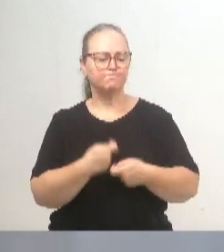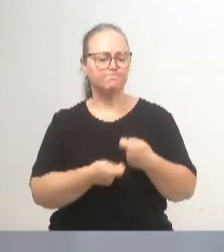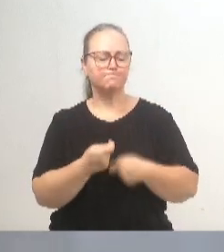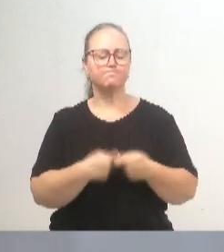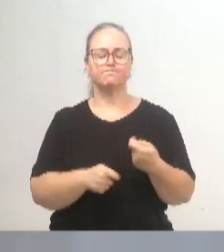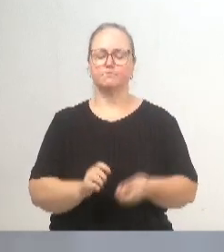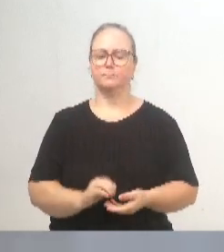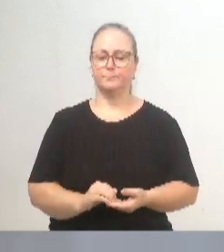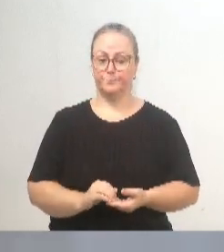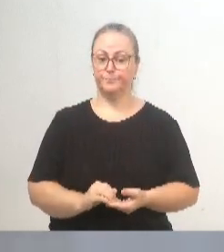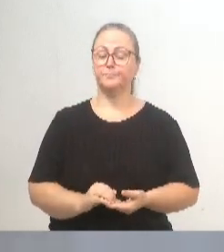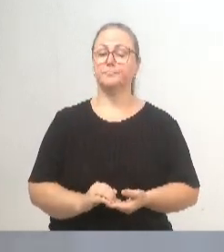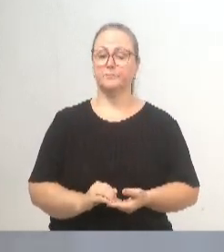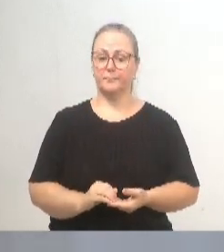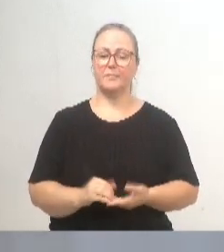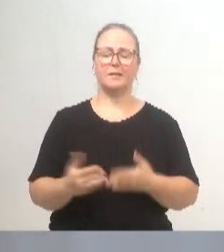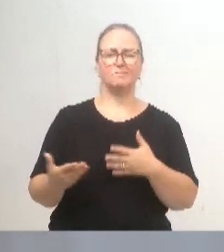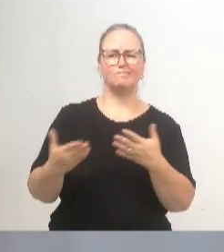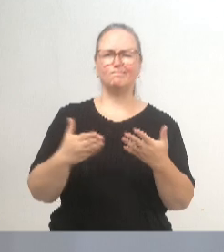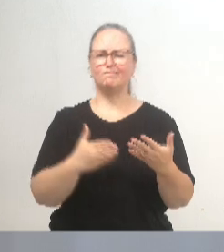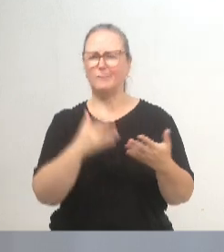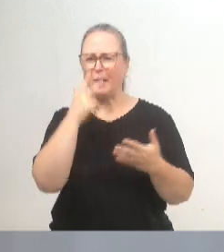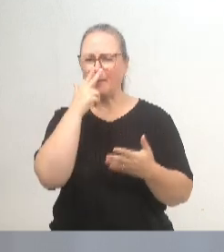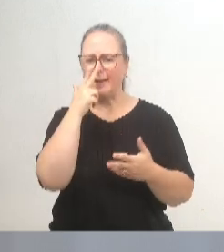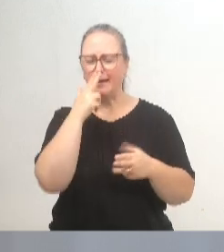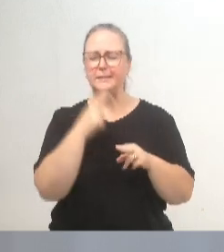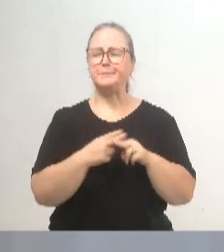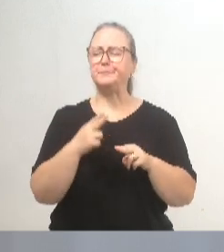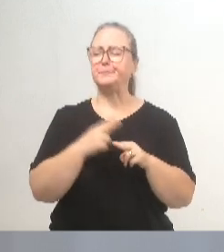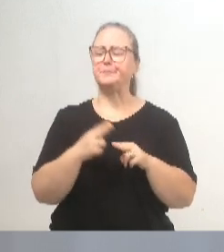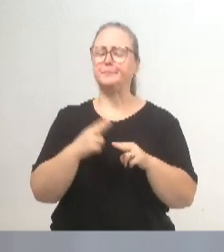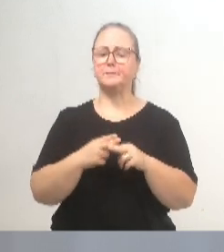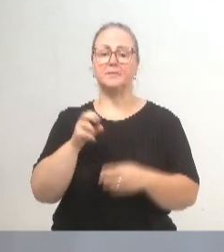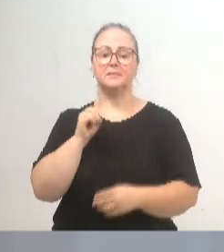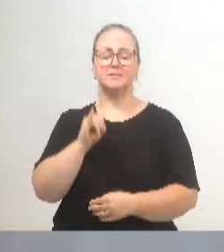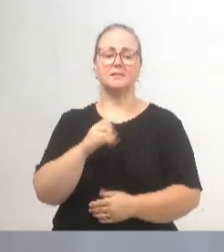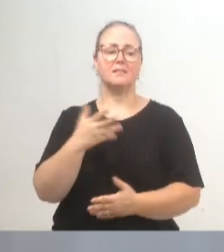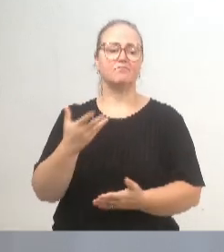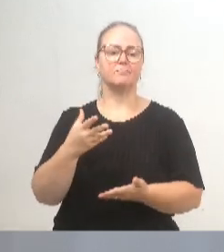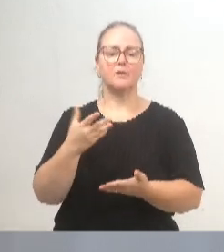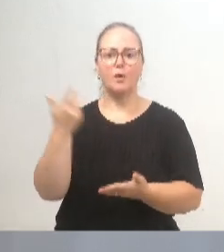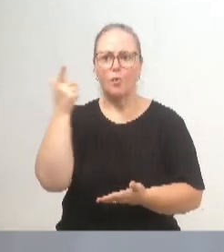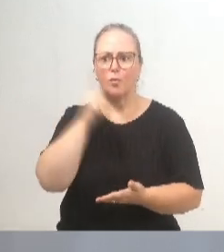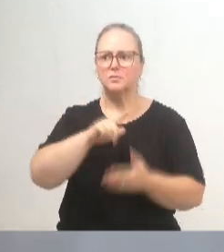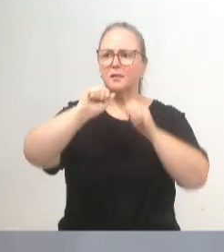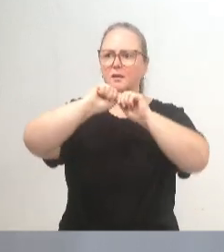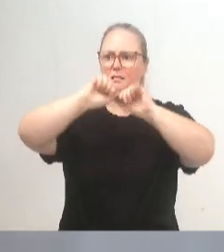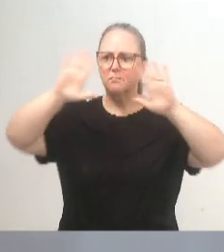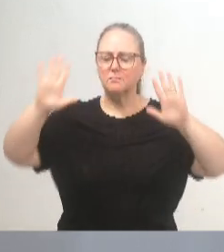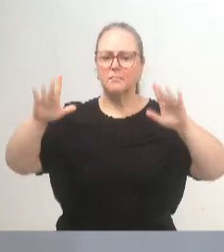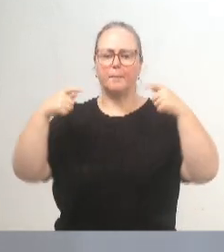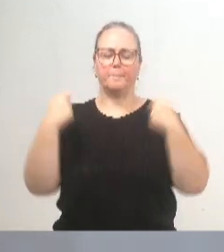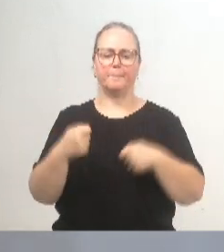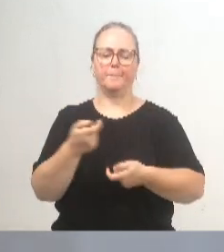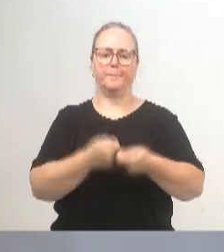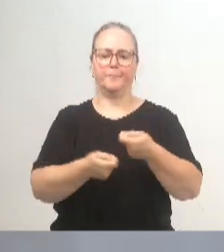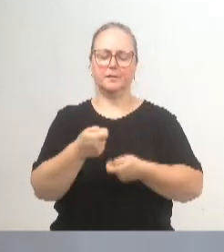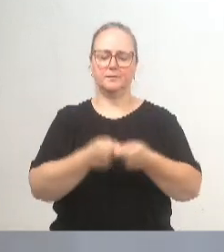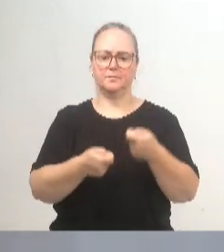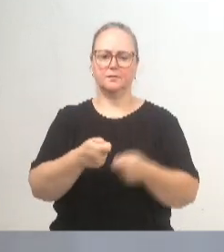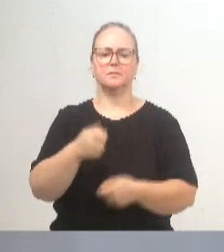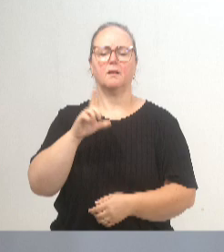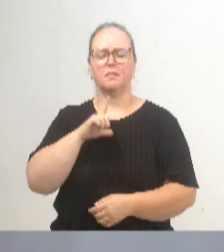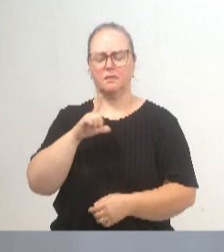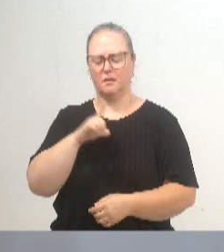um debate muito cego quando se fala no ponto de vista da economia. E vários economistas já atestaram